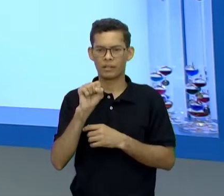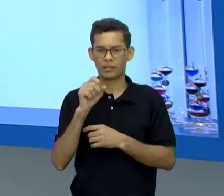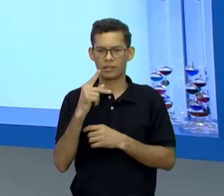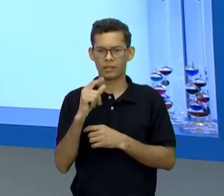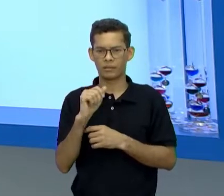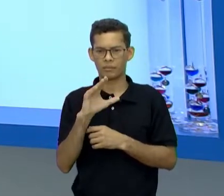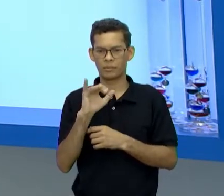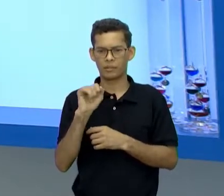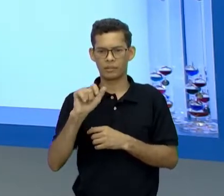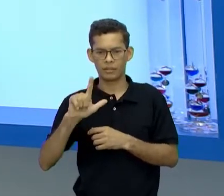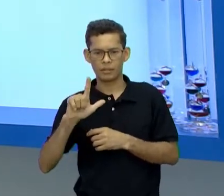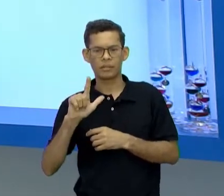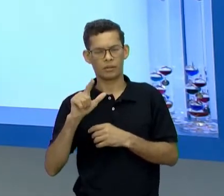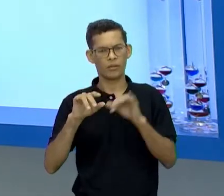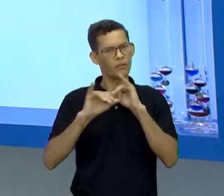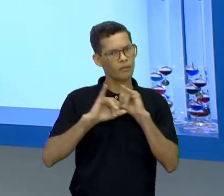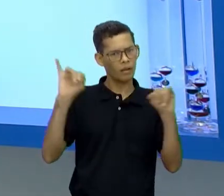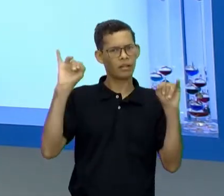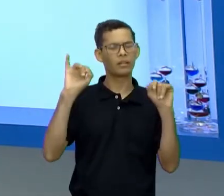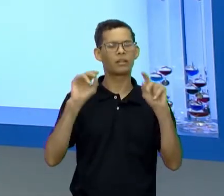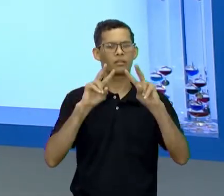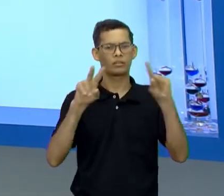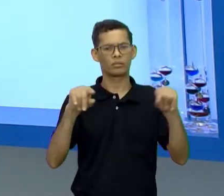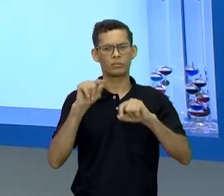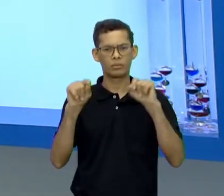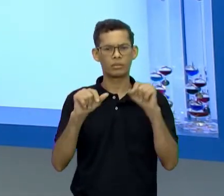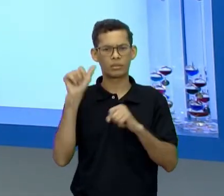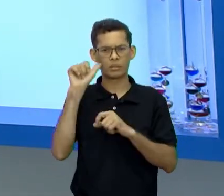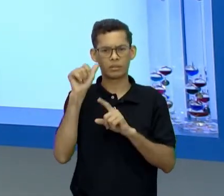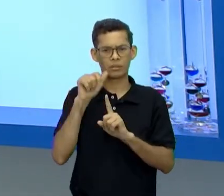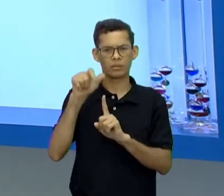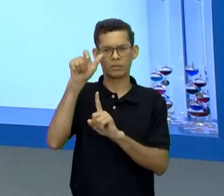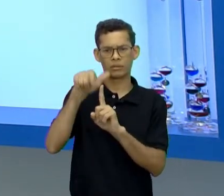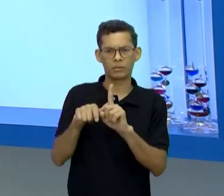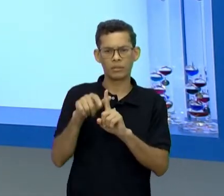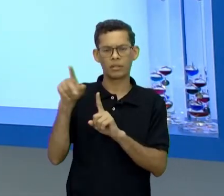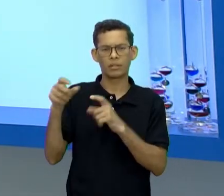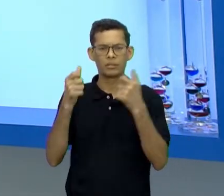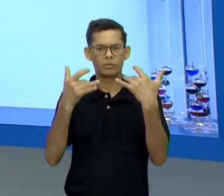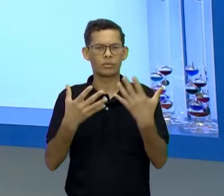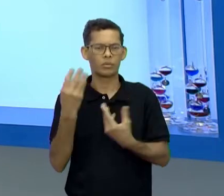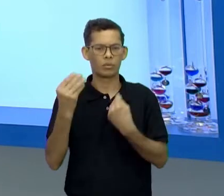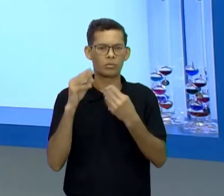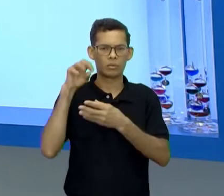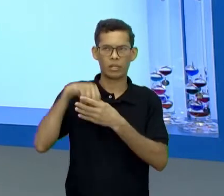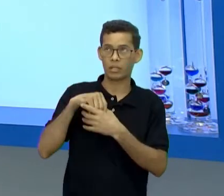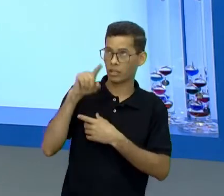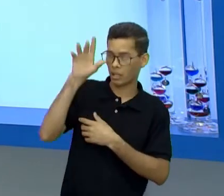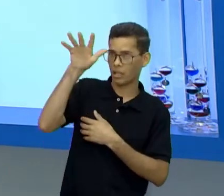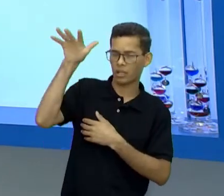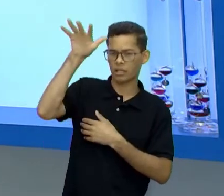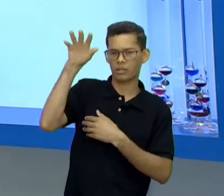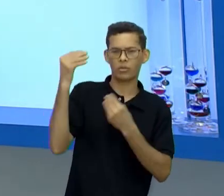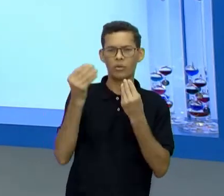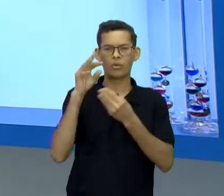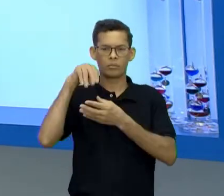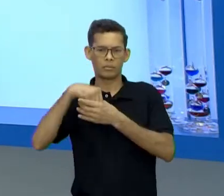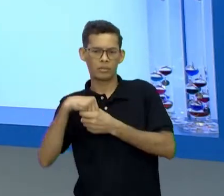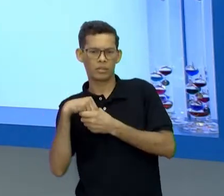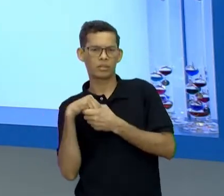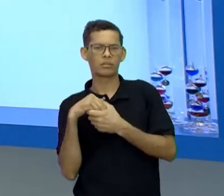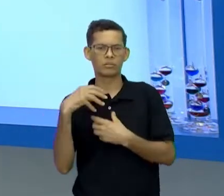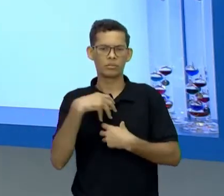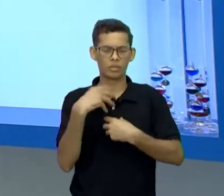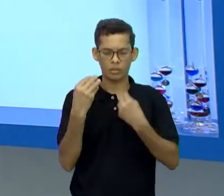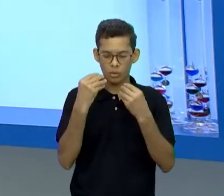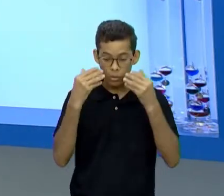narrei aqui a doutora, né, a comandante falando como é que é lá dentro da estação espacial. Então assista essa aula para você saber como é que é